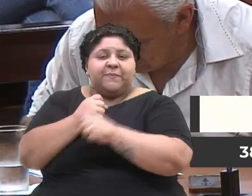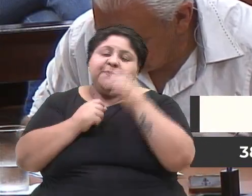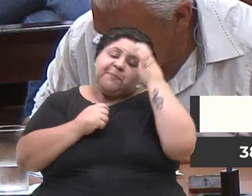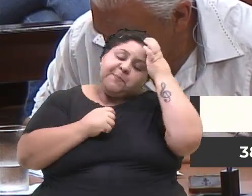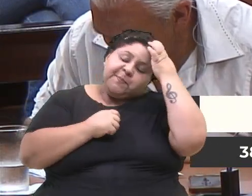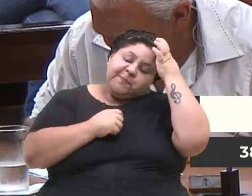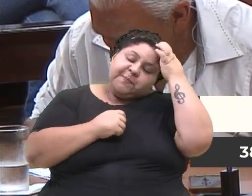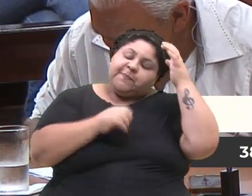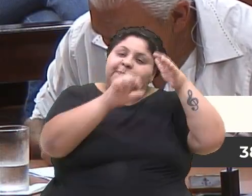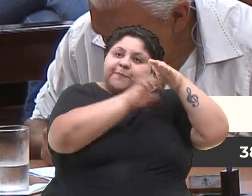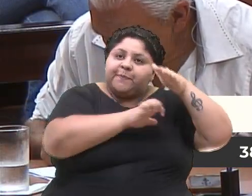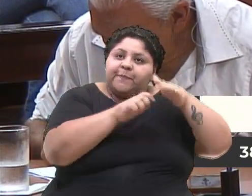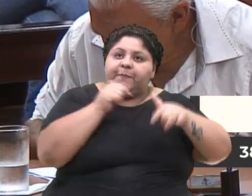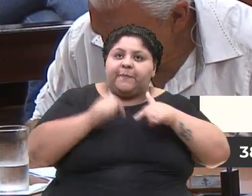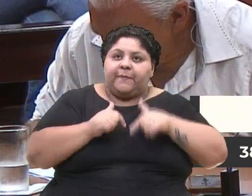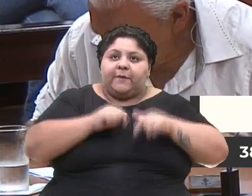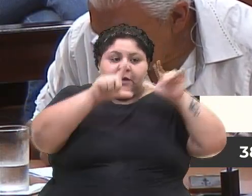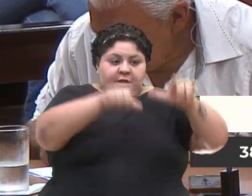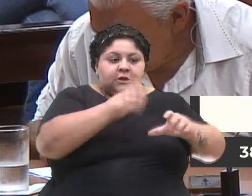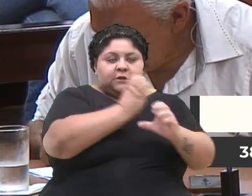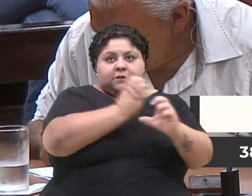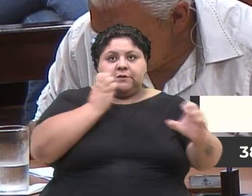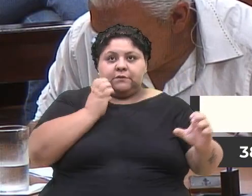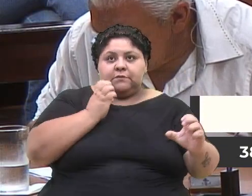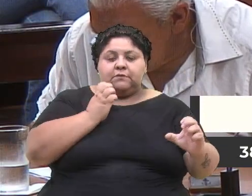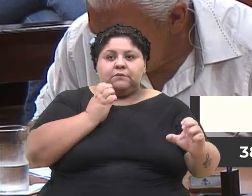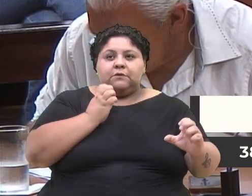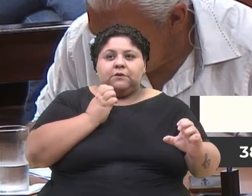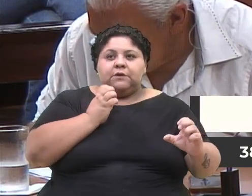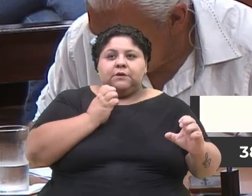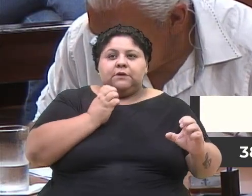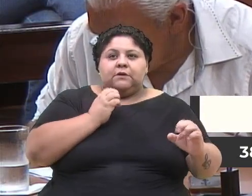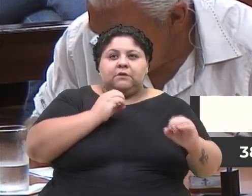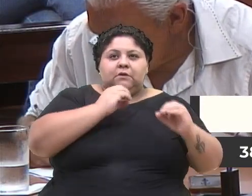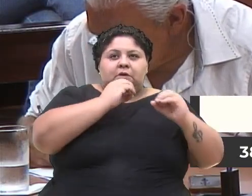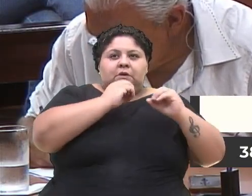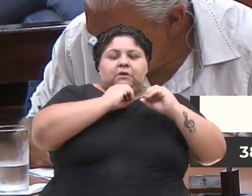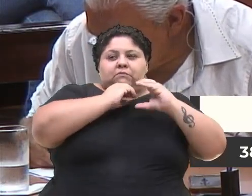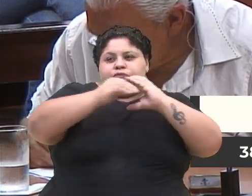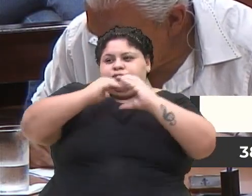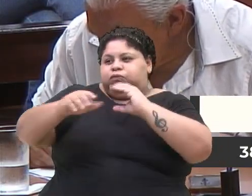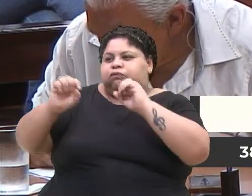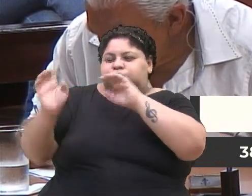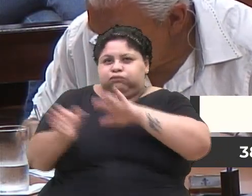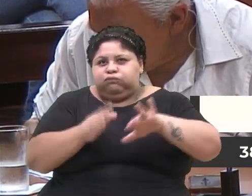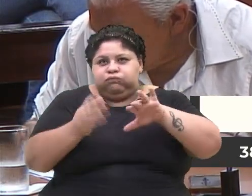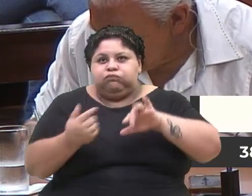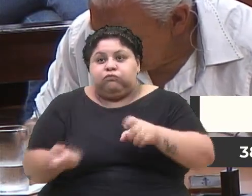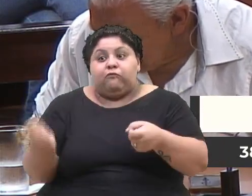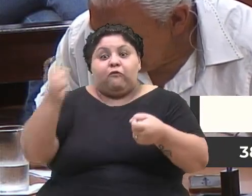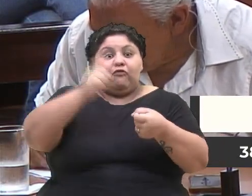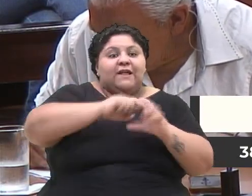empresa atua, como eu falei, no ramo de engenharia e industrialização de produtos, voltado à sustentabilidade e energia